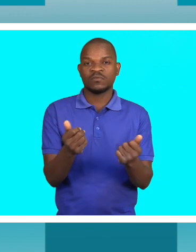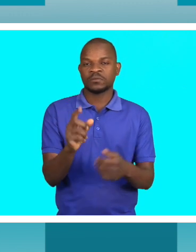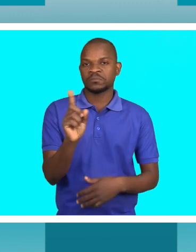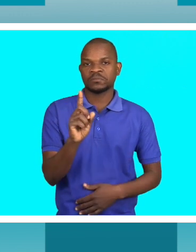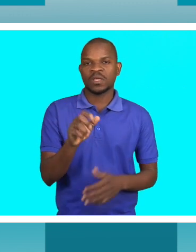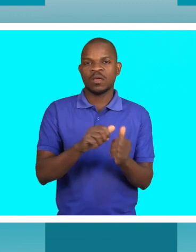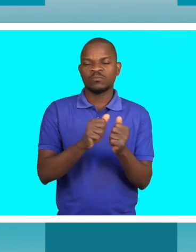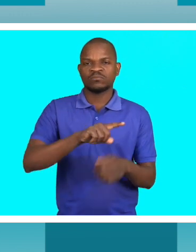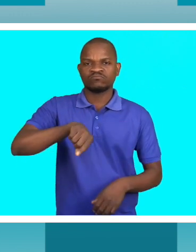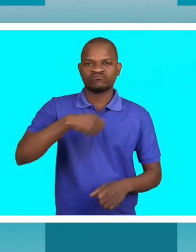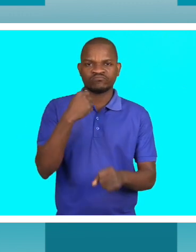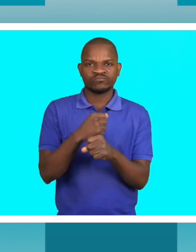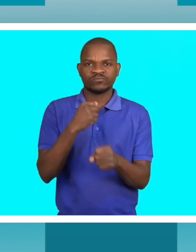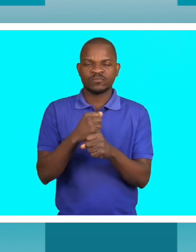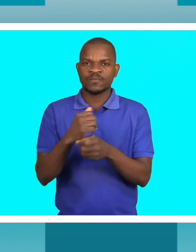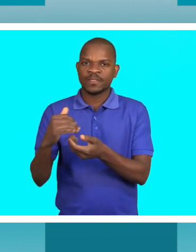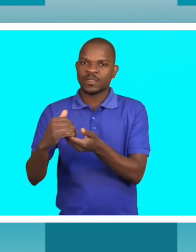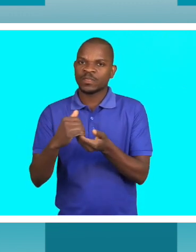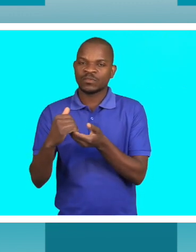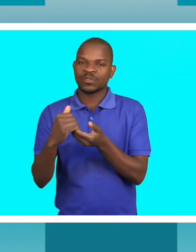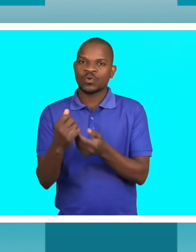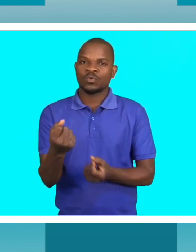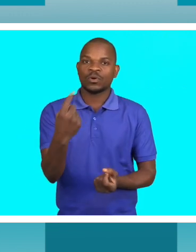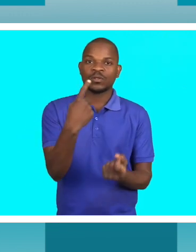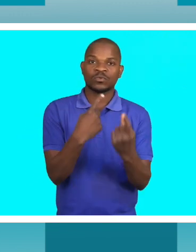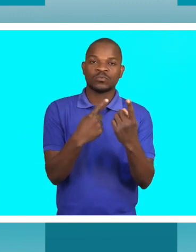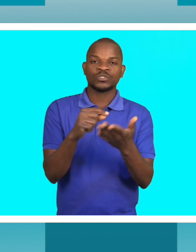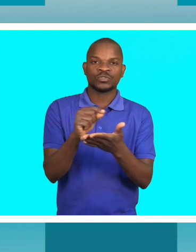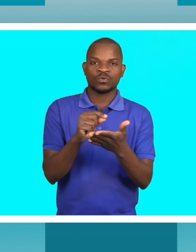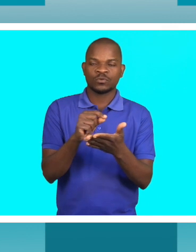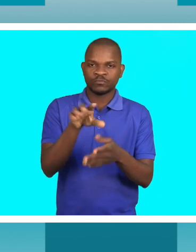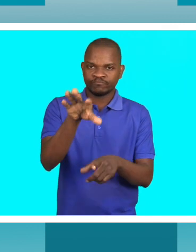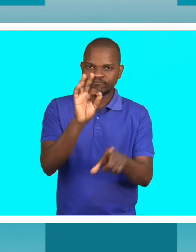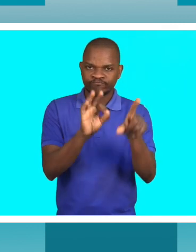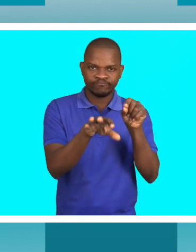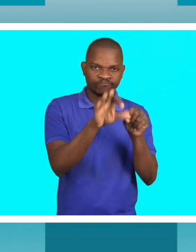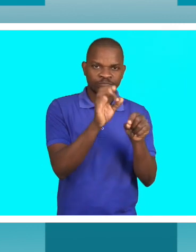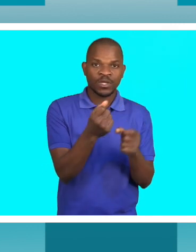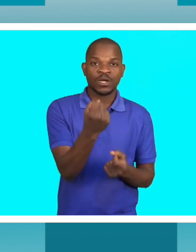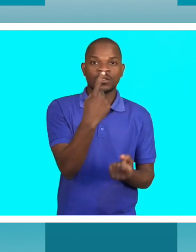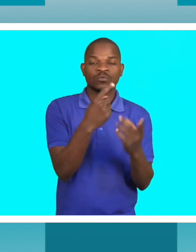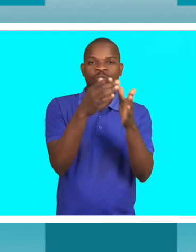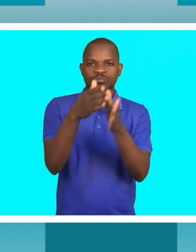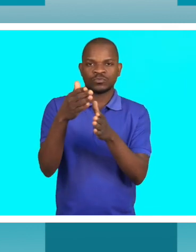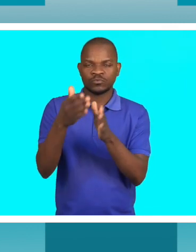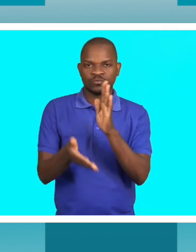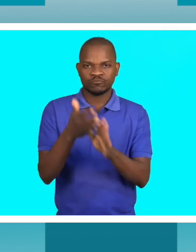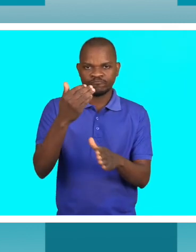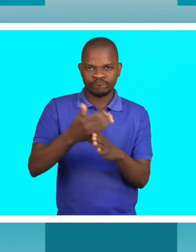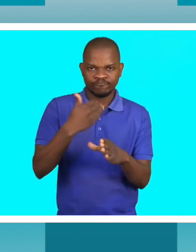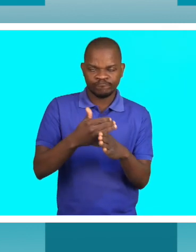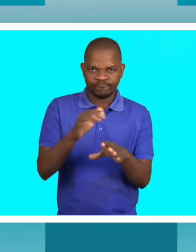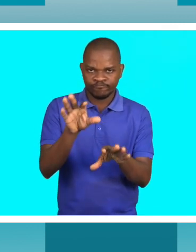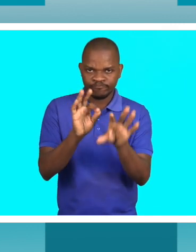trabalhamos em coordenação com os colegas das outras escolas, conseguimos identificar exatamente os atletas e que passaram por vários exames e